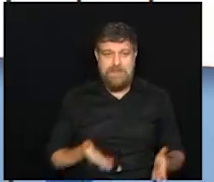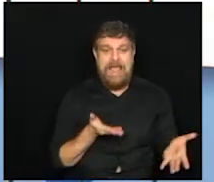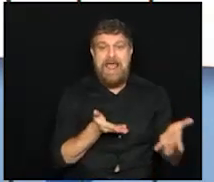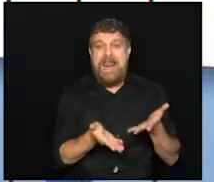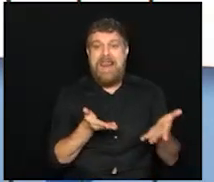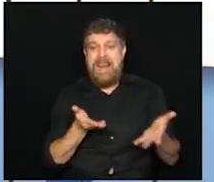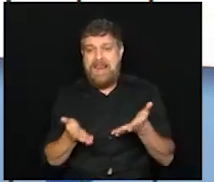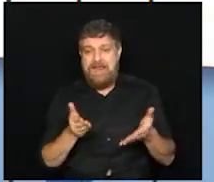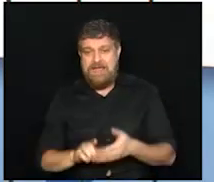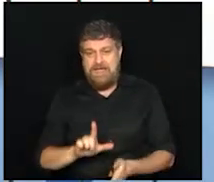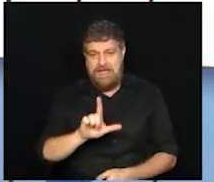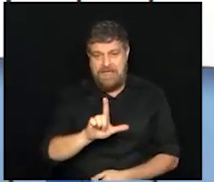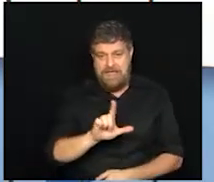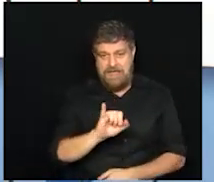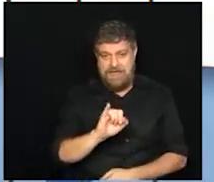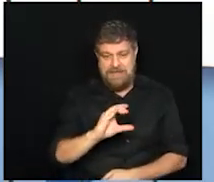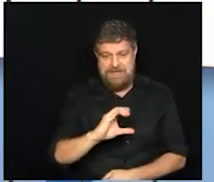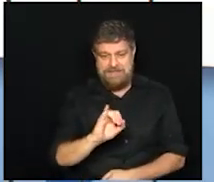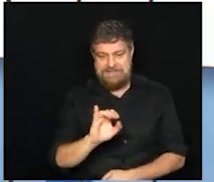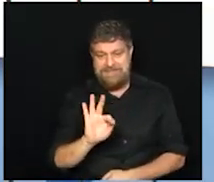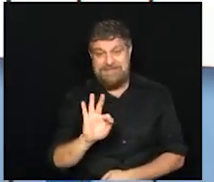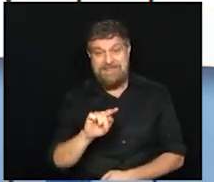de